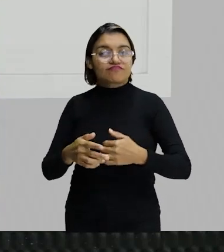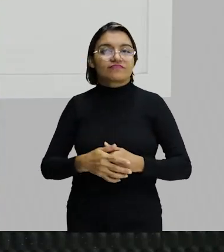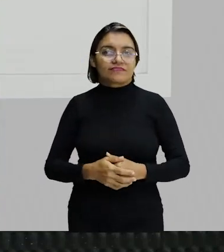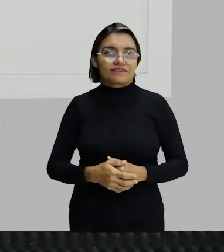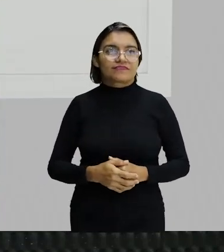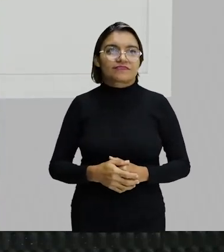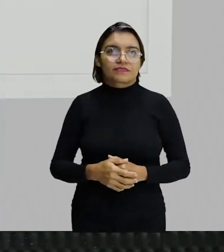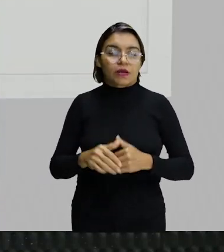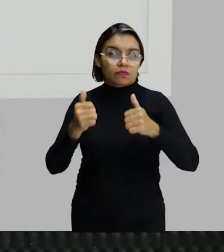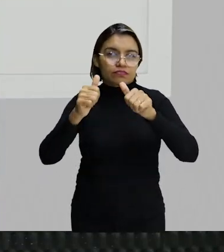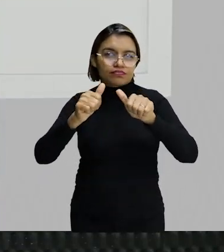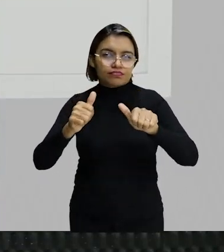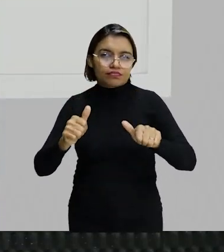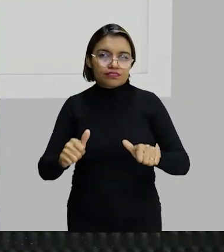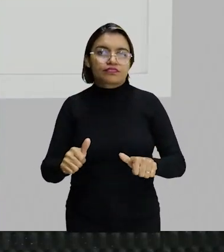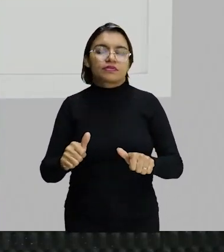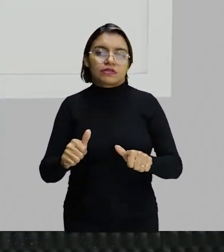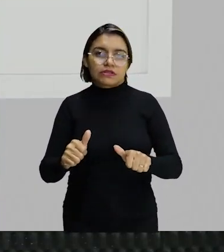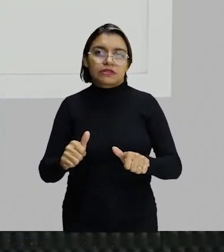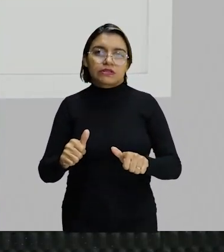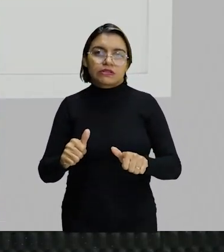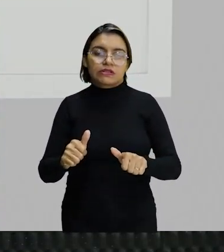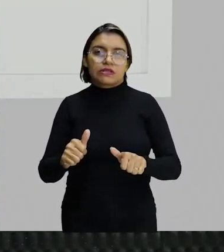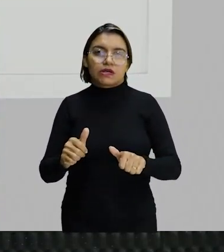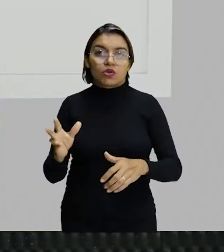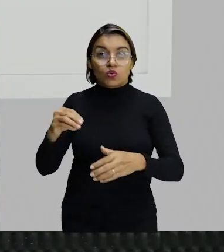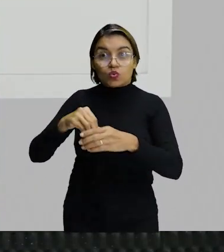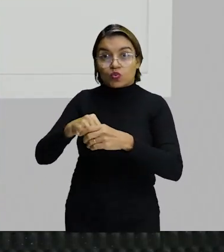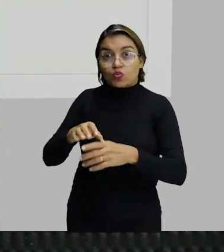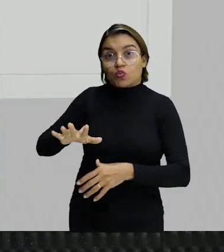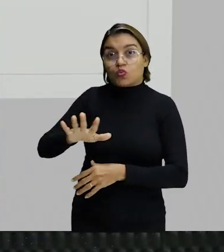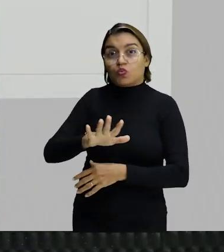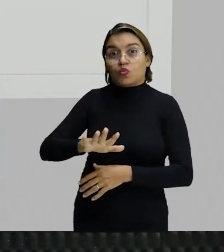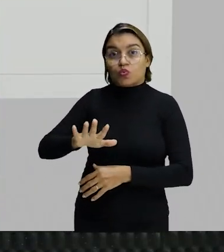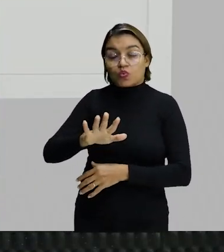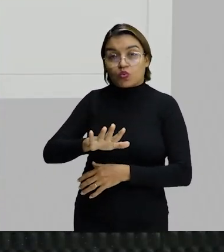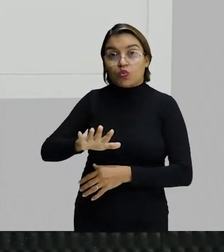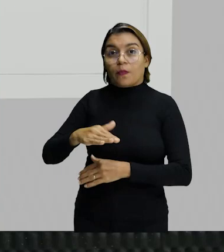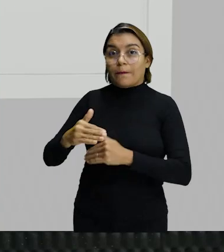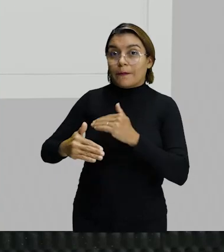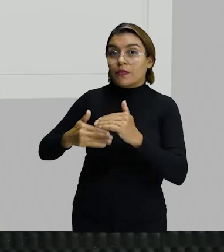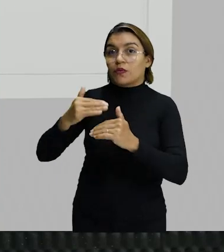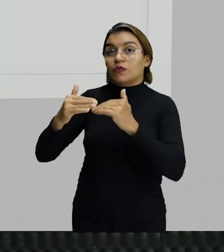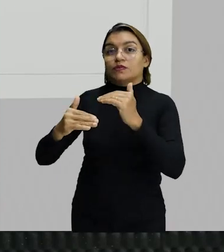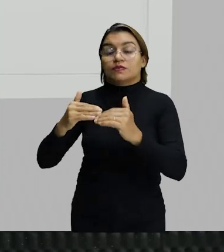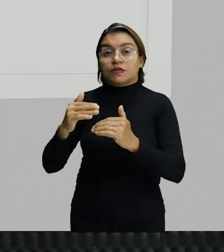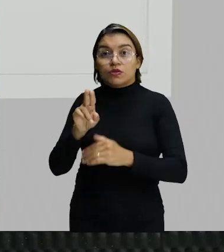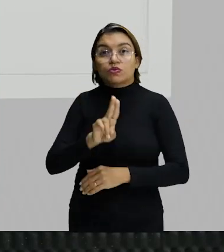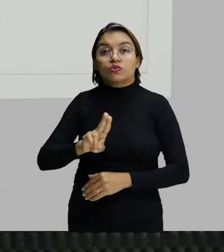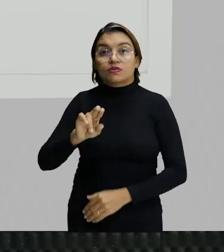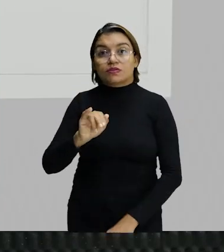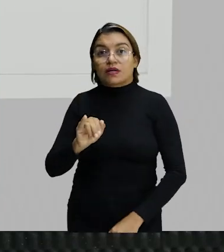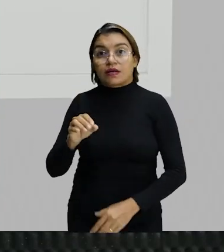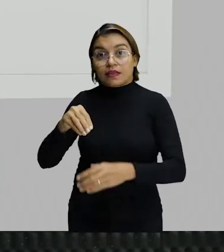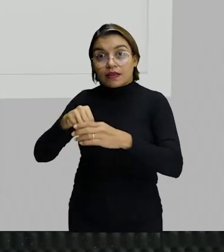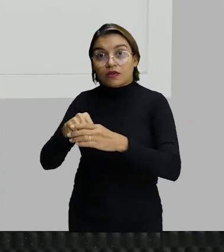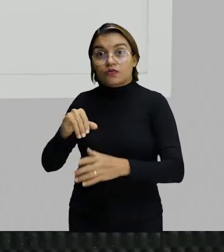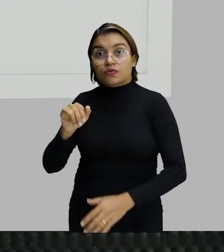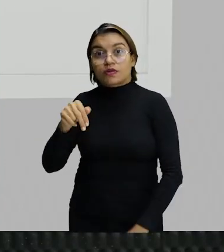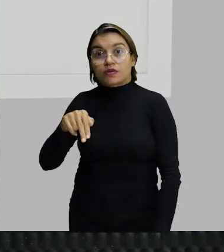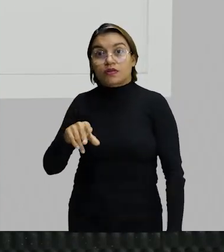Certo? Análise de casos aqui entra muito melhor dentro de um processo que eu vou utilizar a indução,